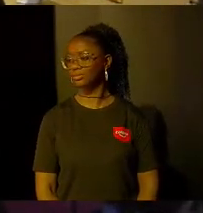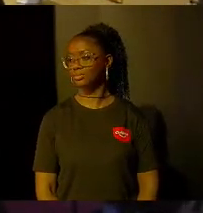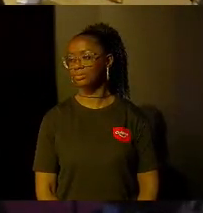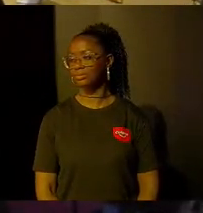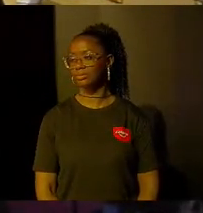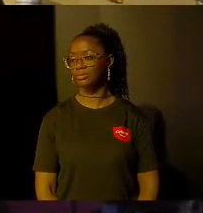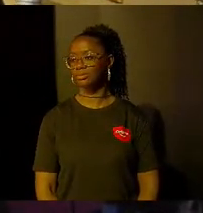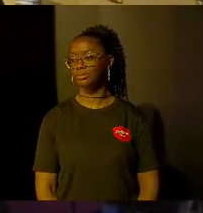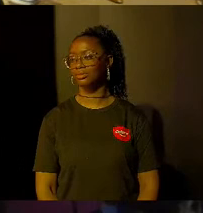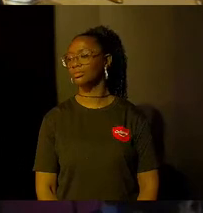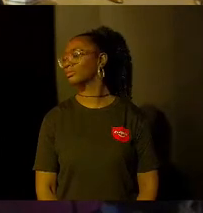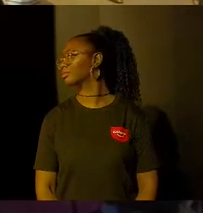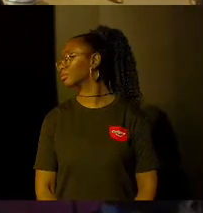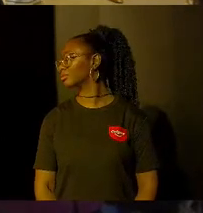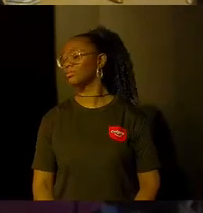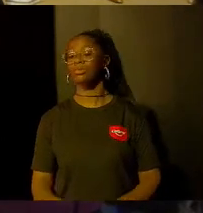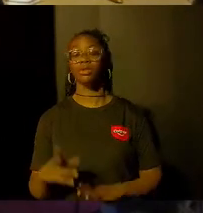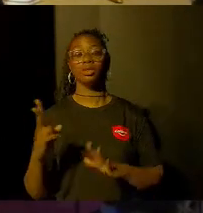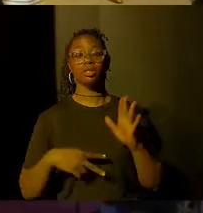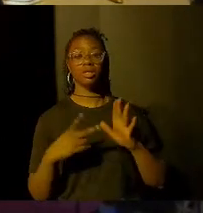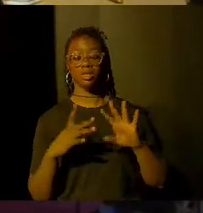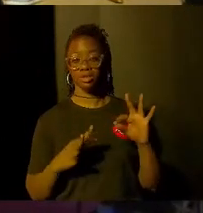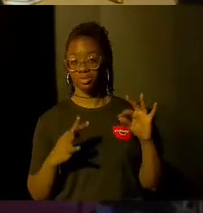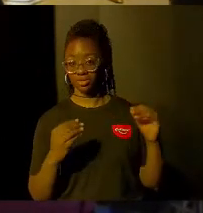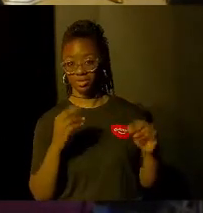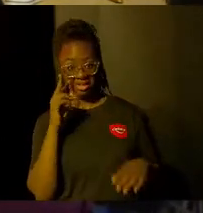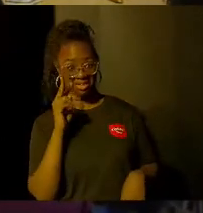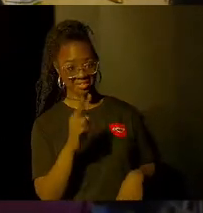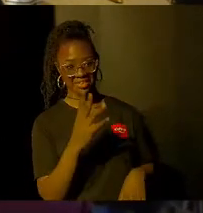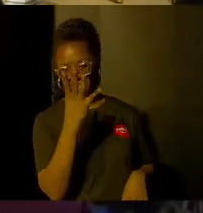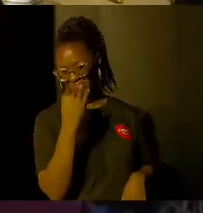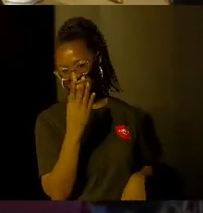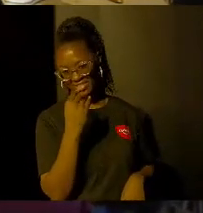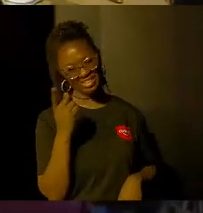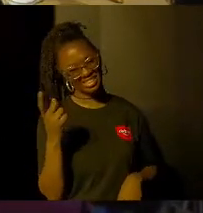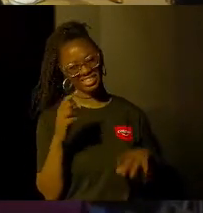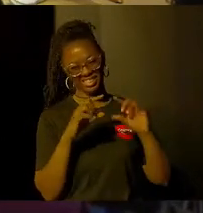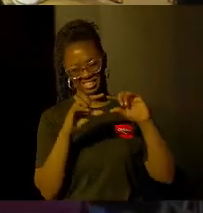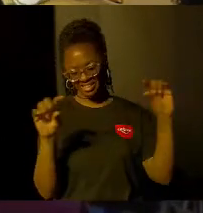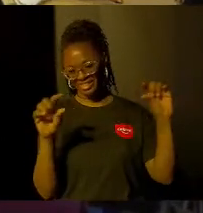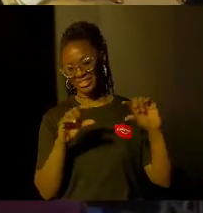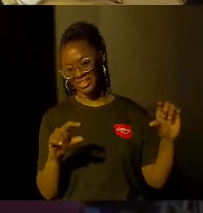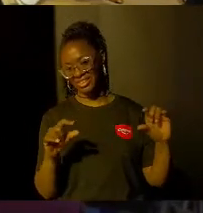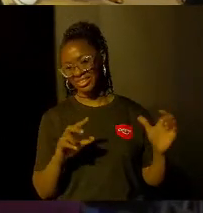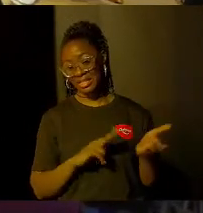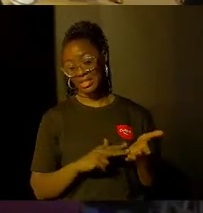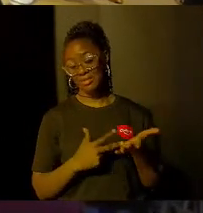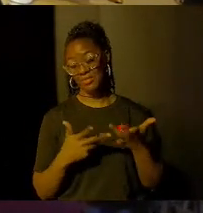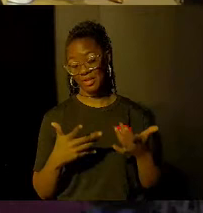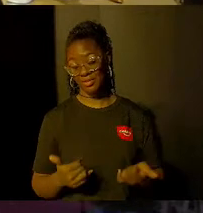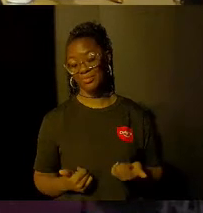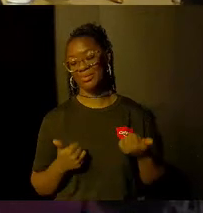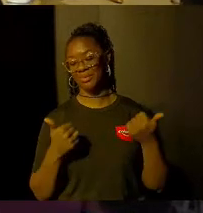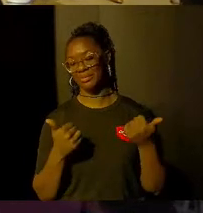quem chega até o fim do livro e ver as fotos da praia né esse trecho faz ainda mais sentido